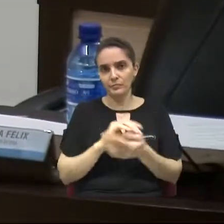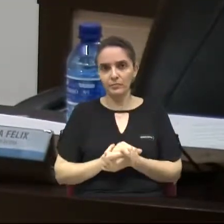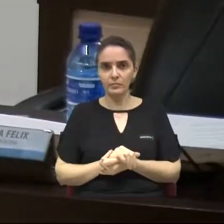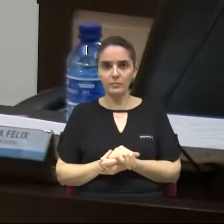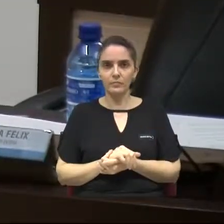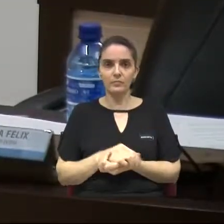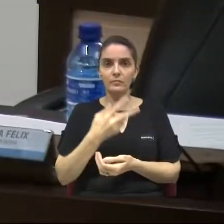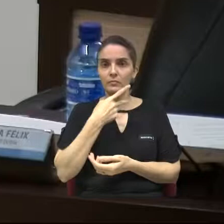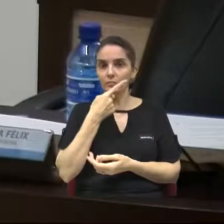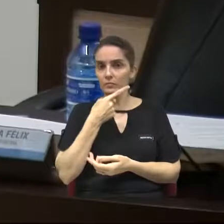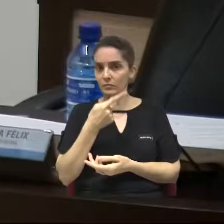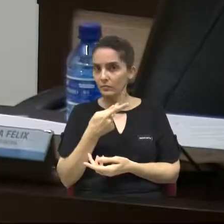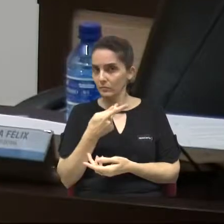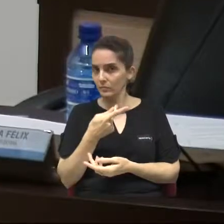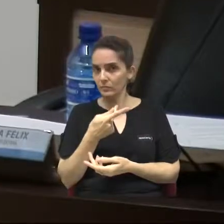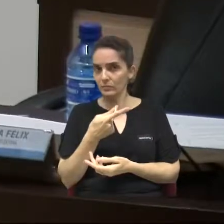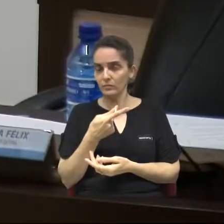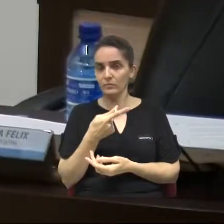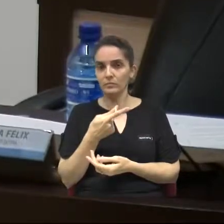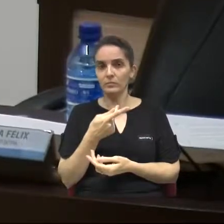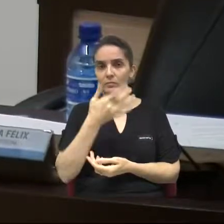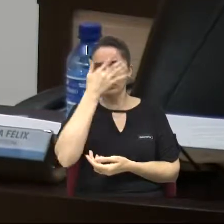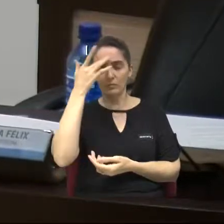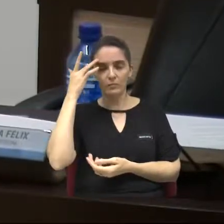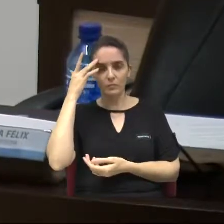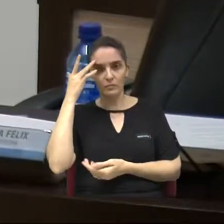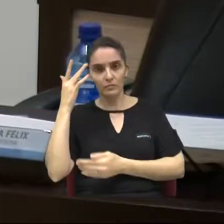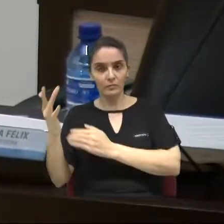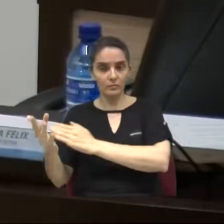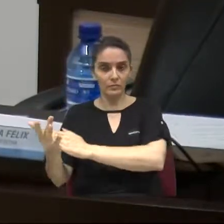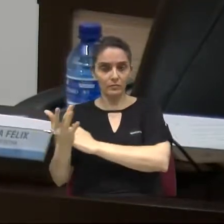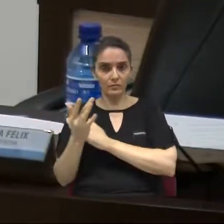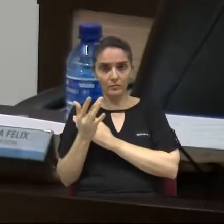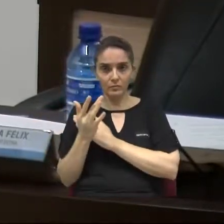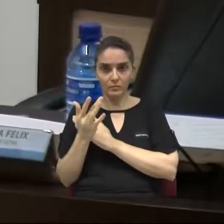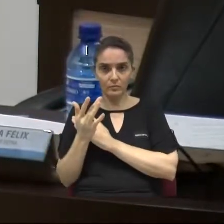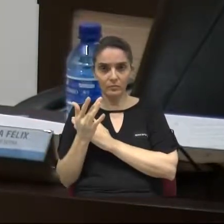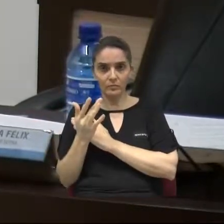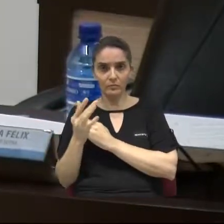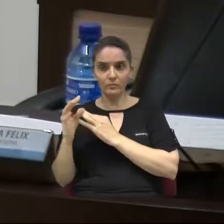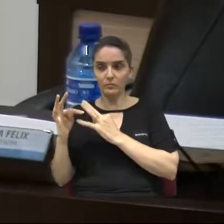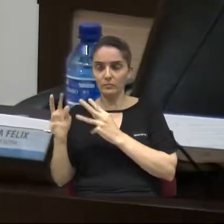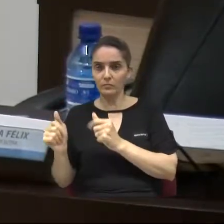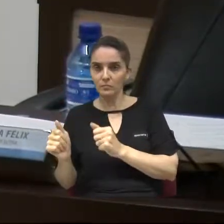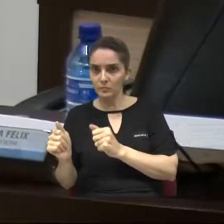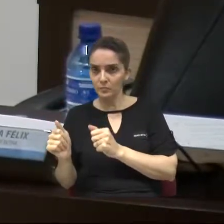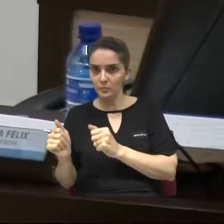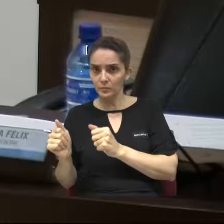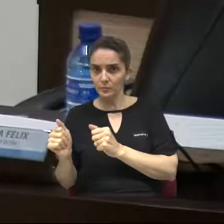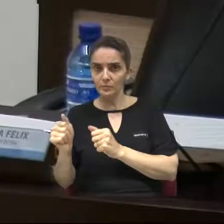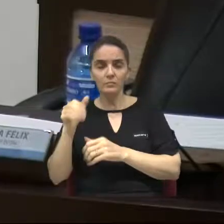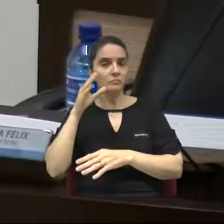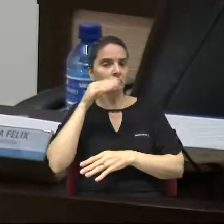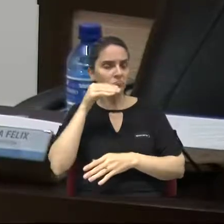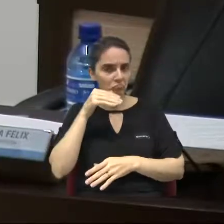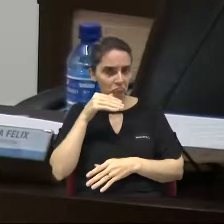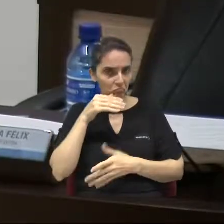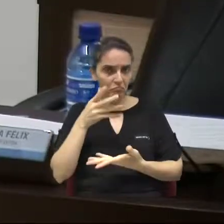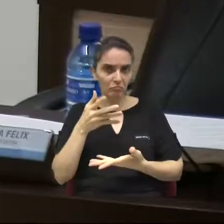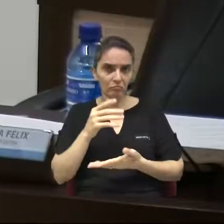Falar que os nossos assessores, os nossos consultores, procuradores, servidores